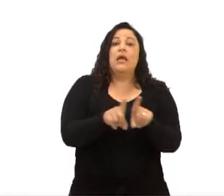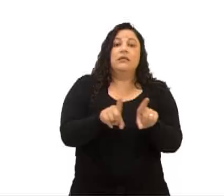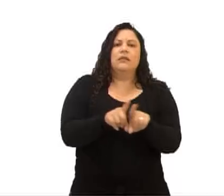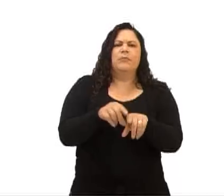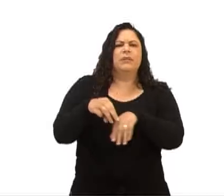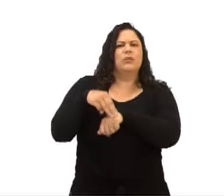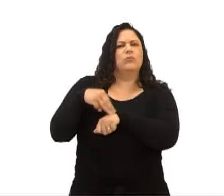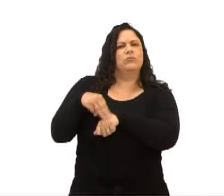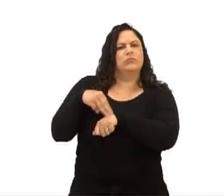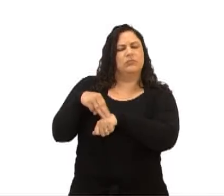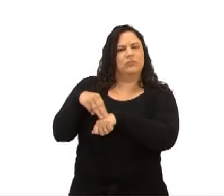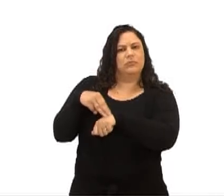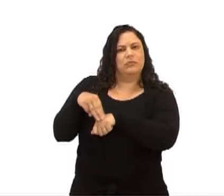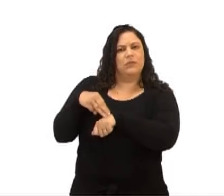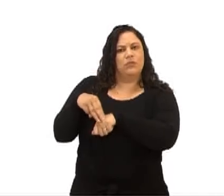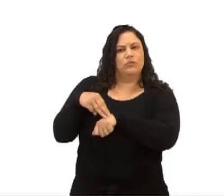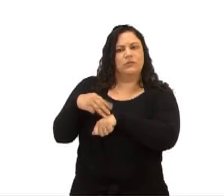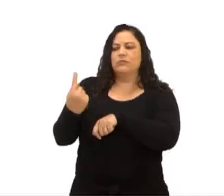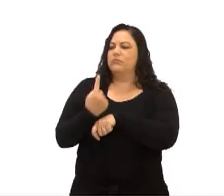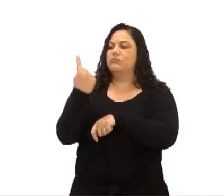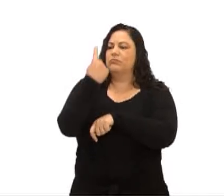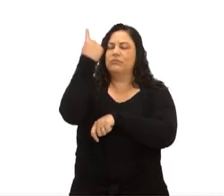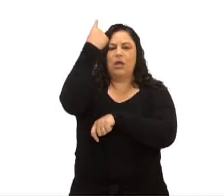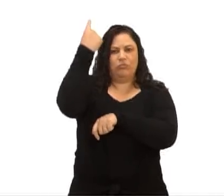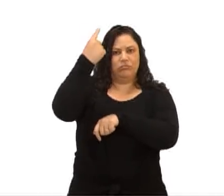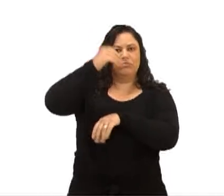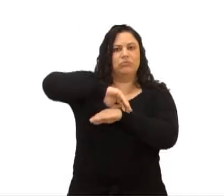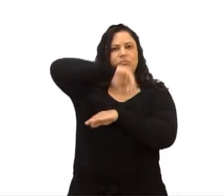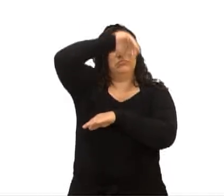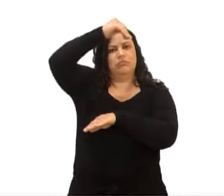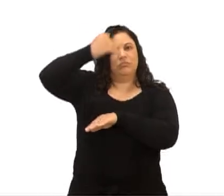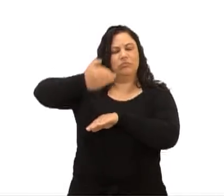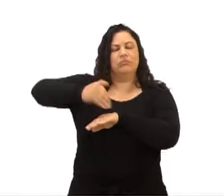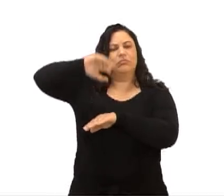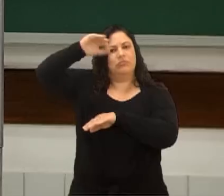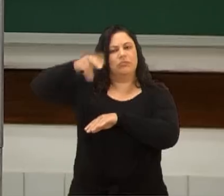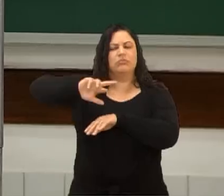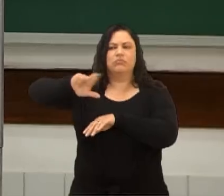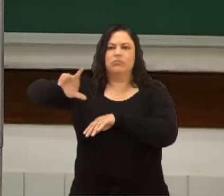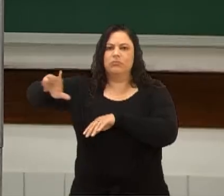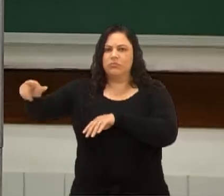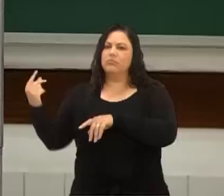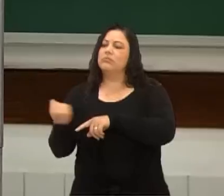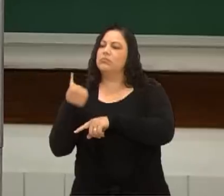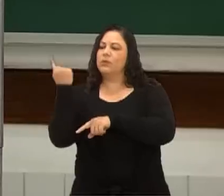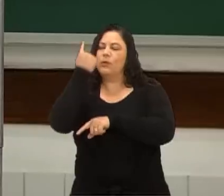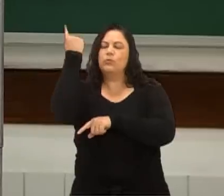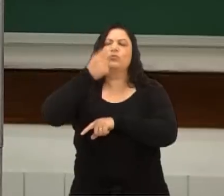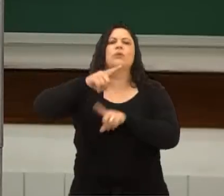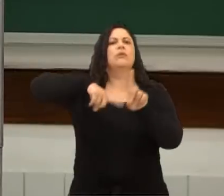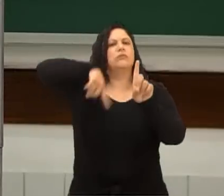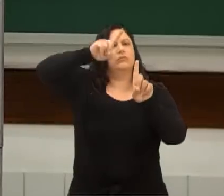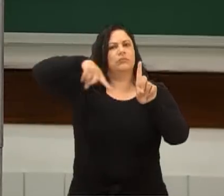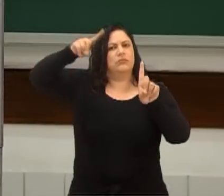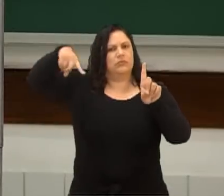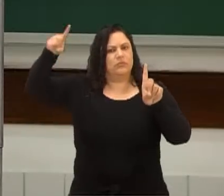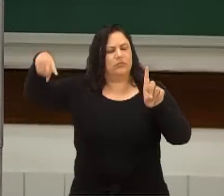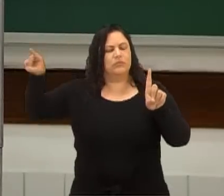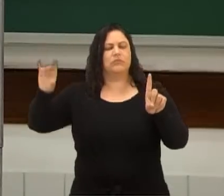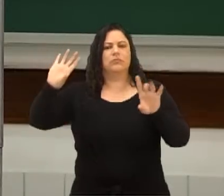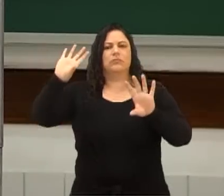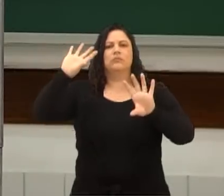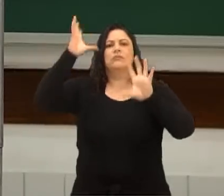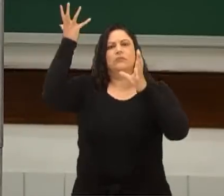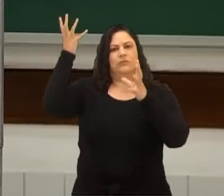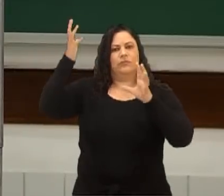clima marronzinho que é o clima de altitude. Como eu disse para vocês, a altitude é um dos elementos que faz a variação climática, né? Então,